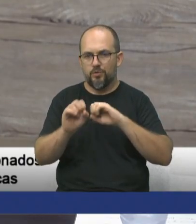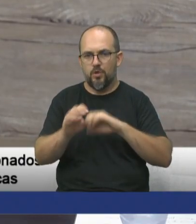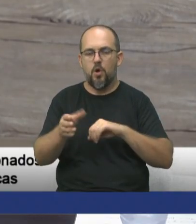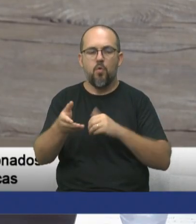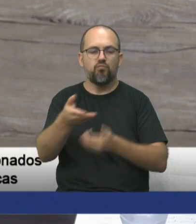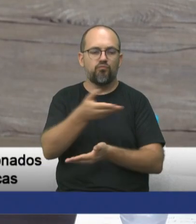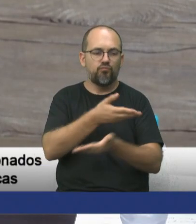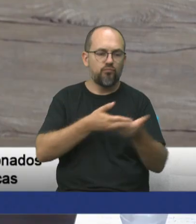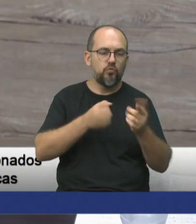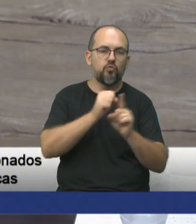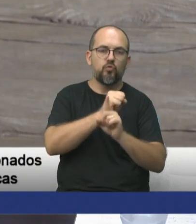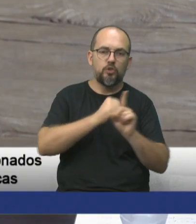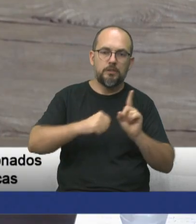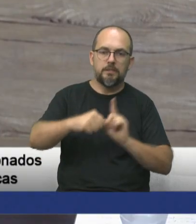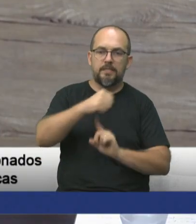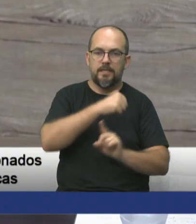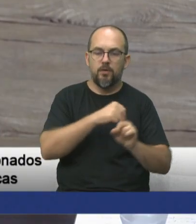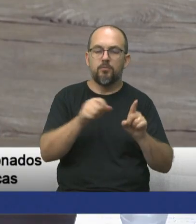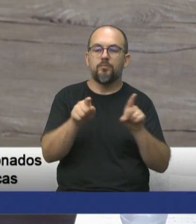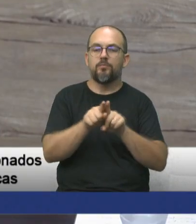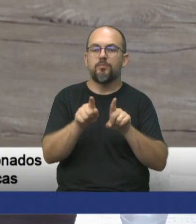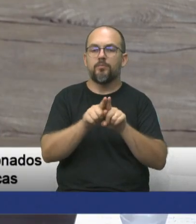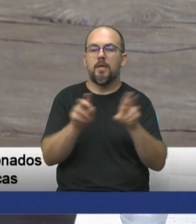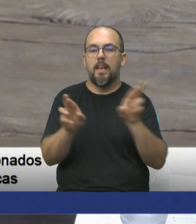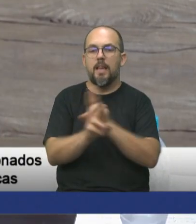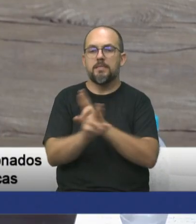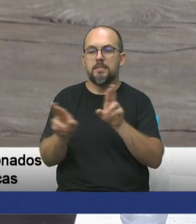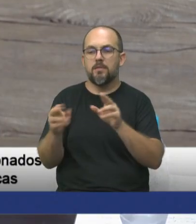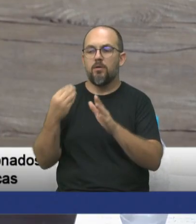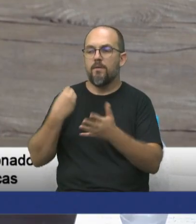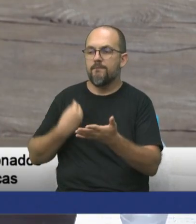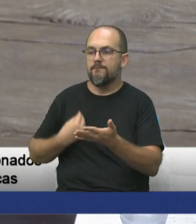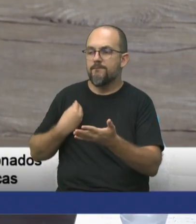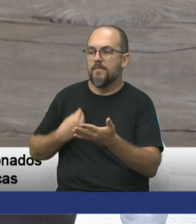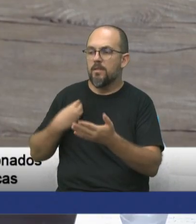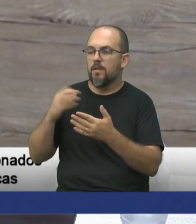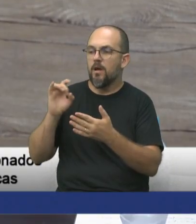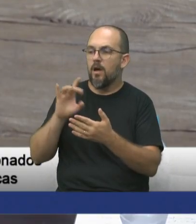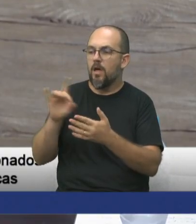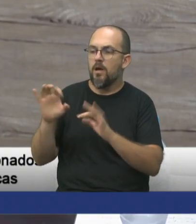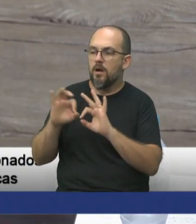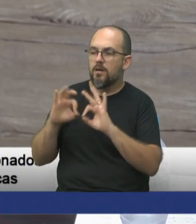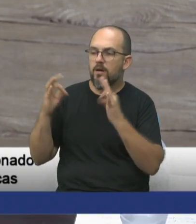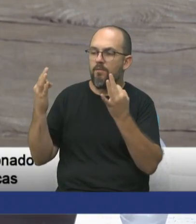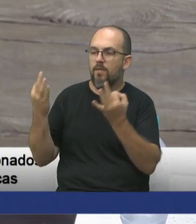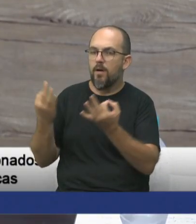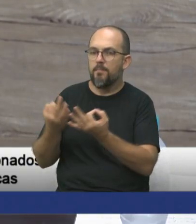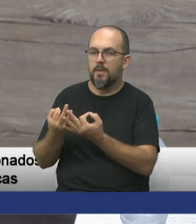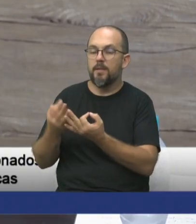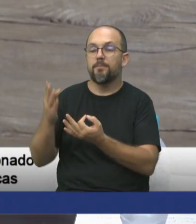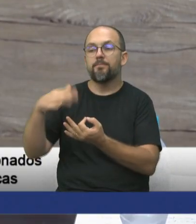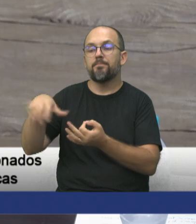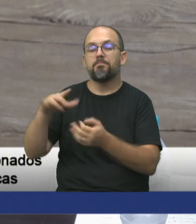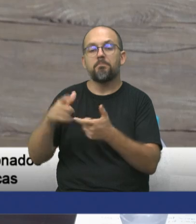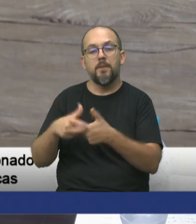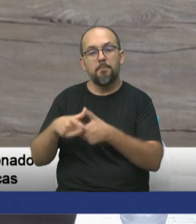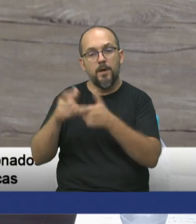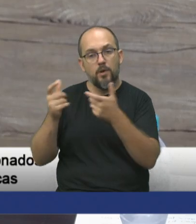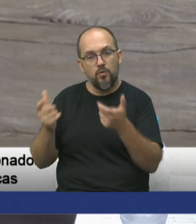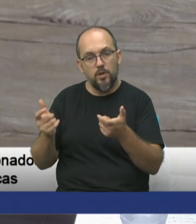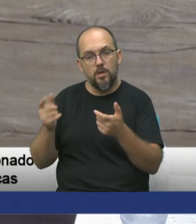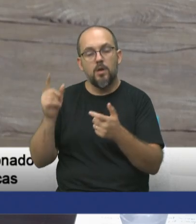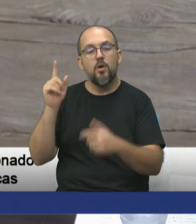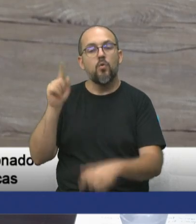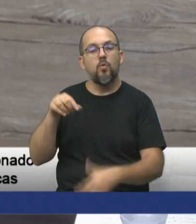questão social, diretamente relacionadas com o cotidiano das famílias, que em sua maioria são